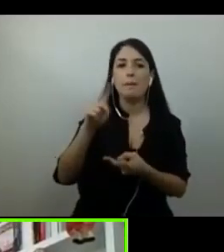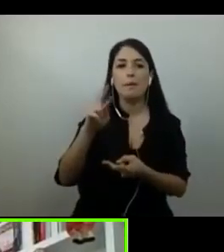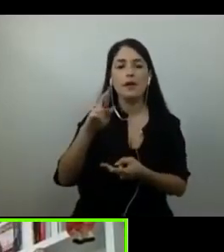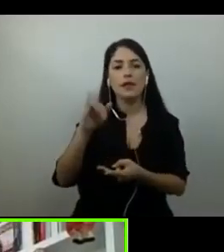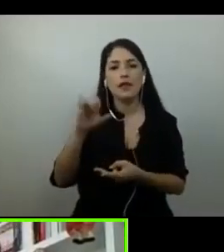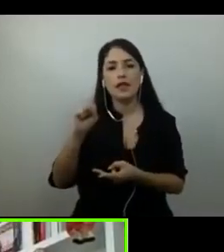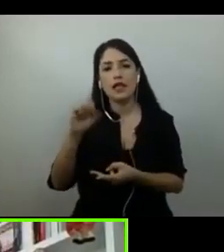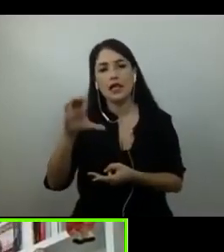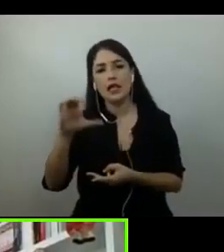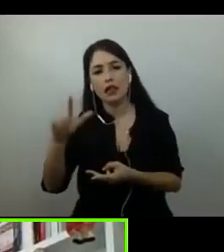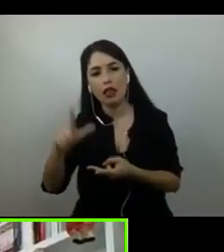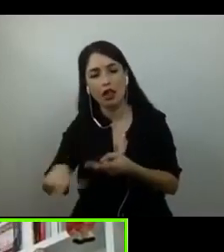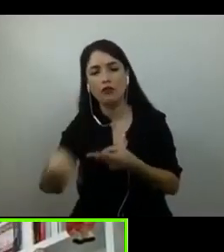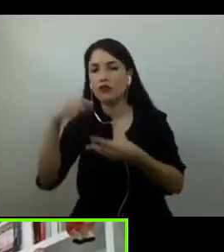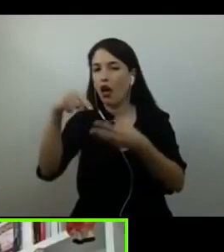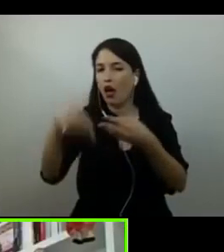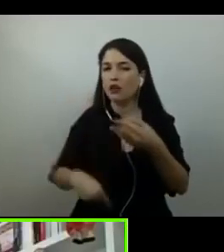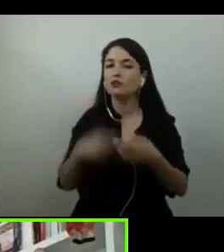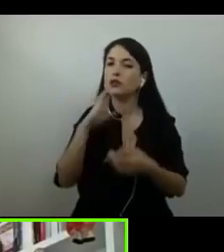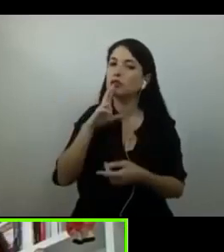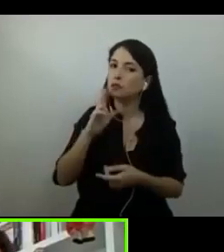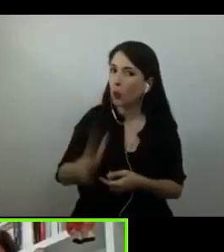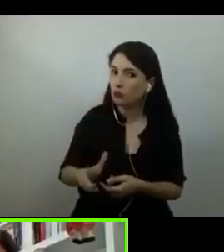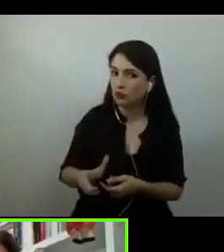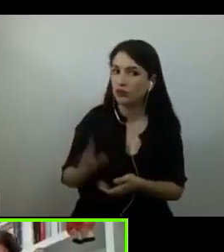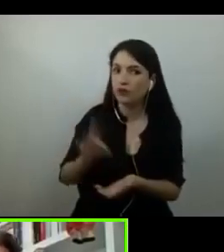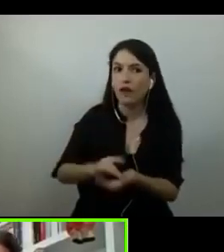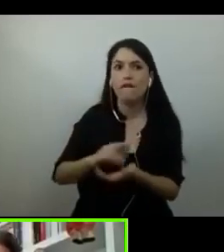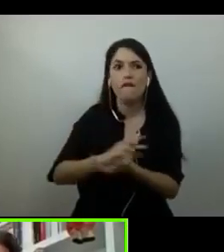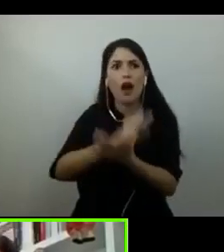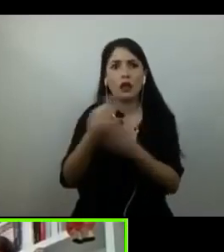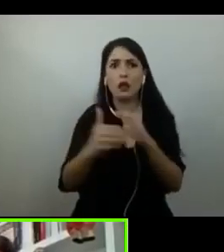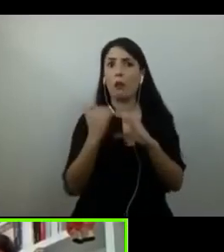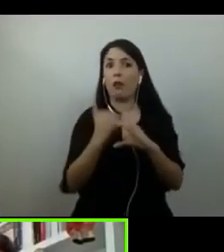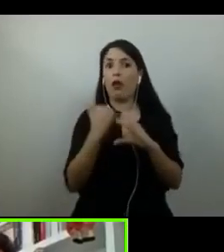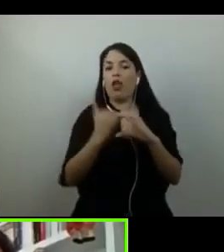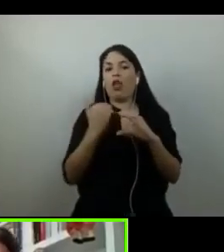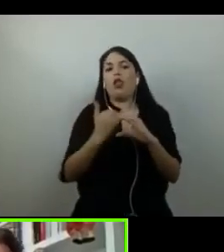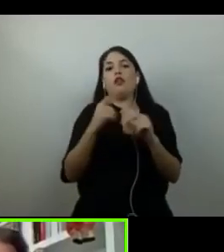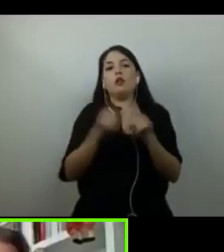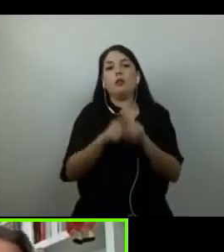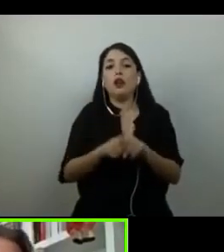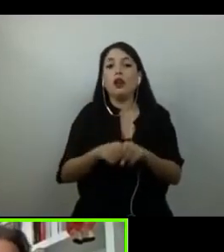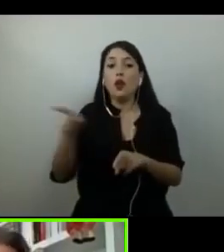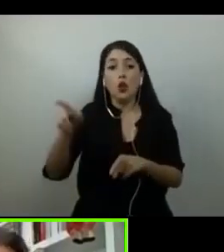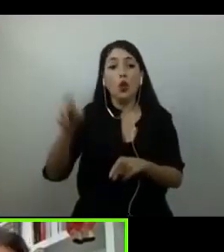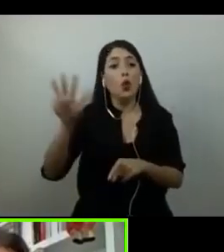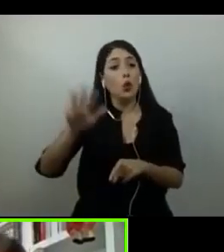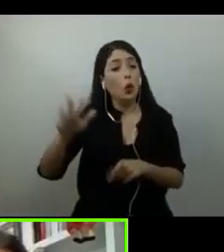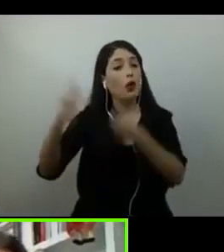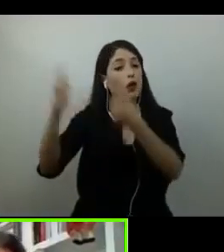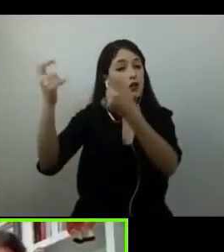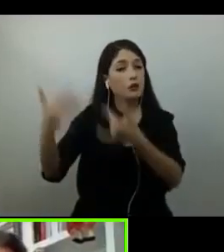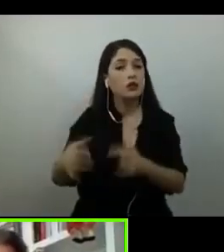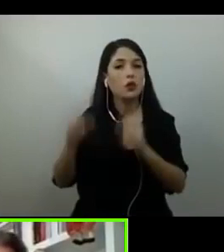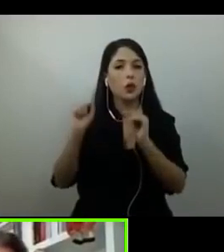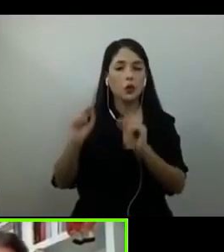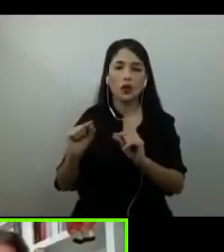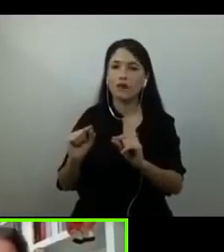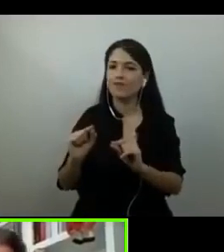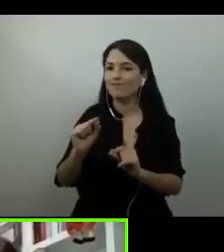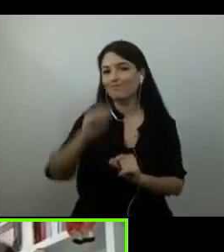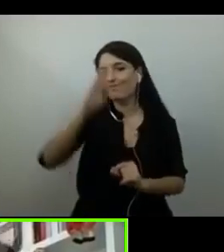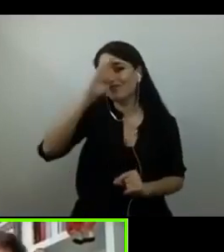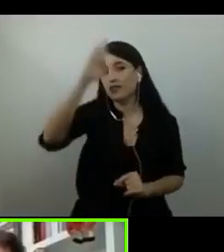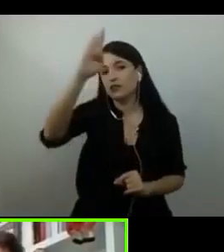para responder objetivamente, né, a gente recebeu uma série de e-mails e afins, eu acho que foi muito feliz a fala do presidente Lula quando colocou no centro do